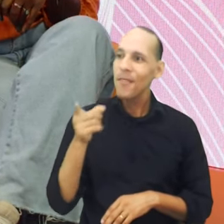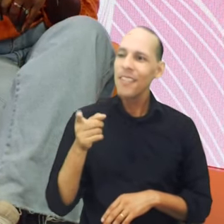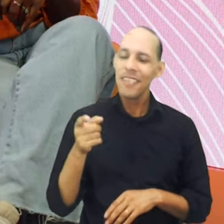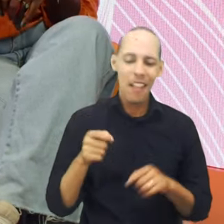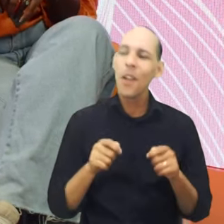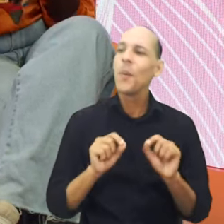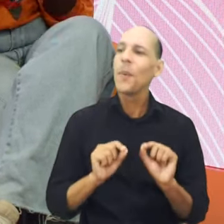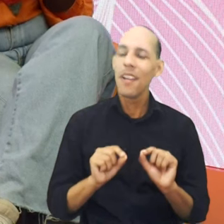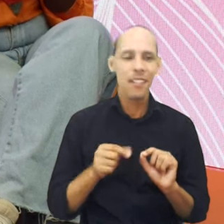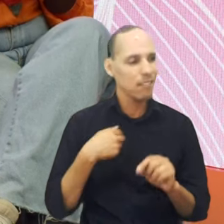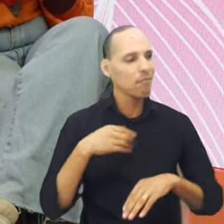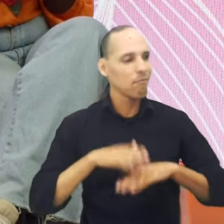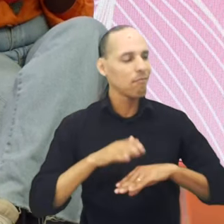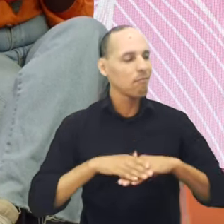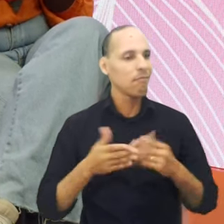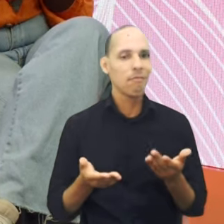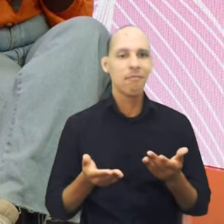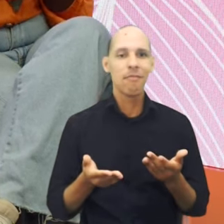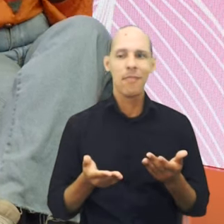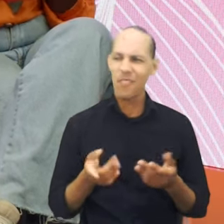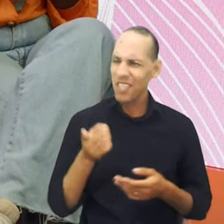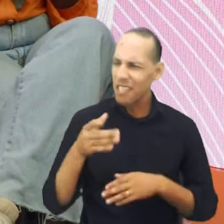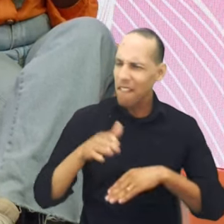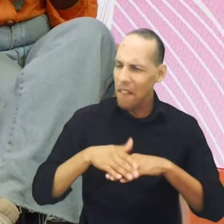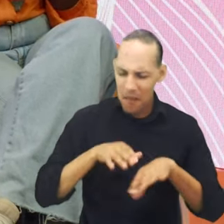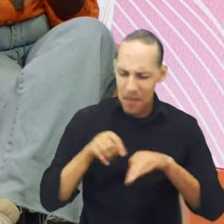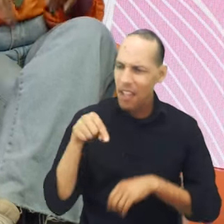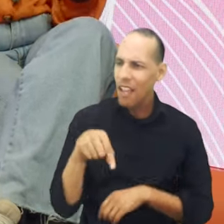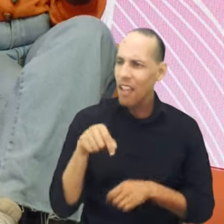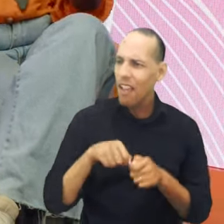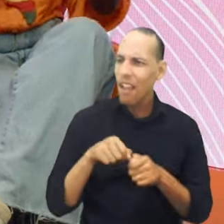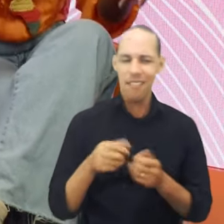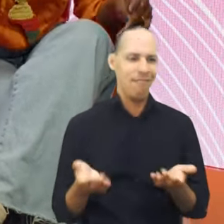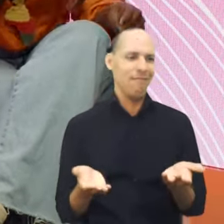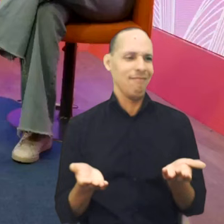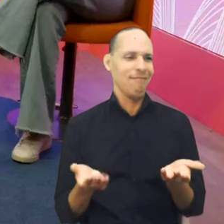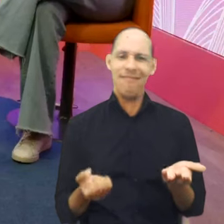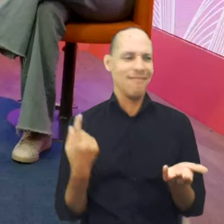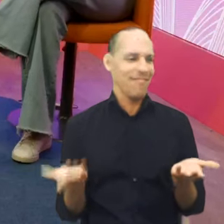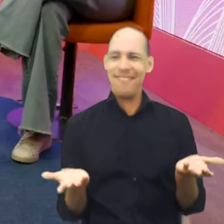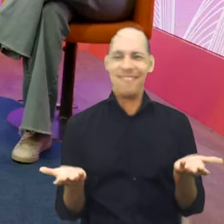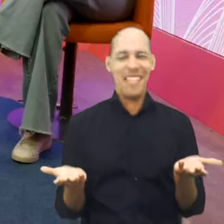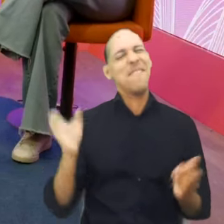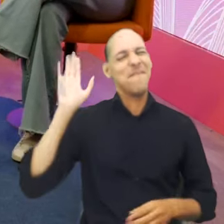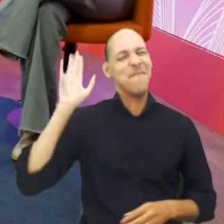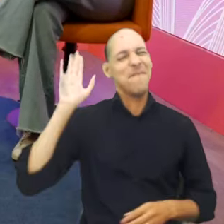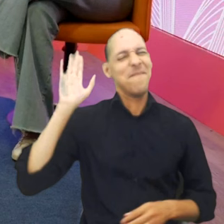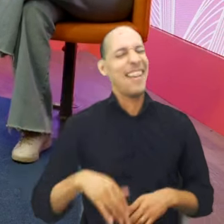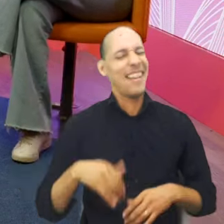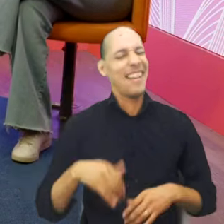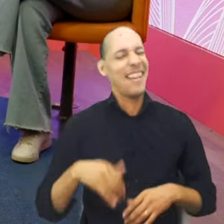comprou isso? Eu falei, não, fui eu que fiz. Aí ele falou, você que fez? Aí quando você fala assim... Você que para! Agora fica nervosa,